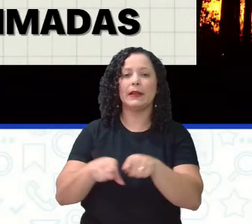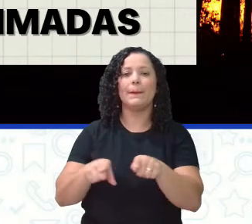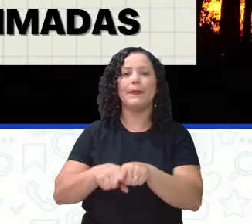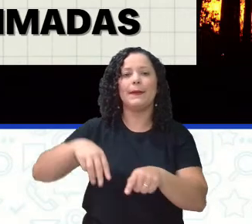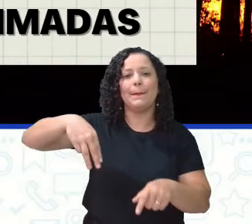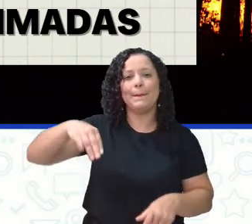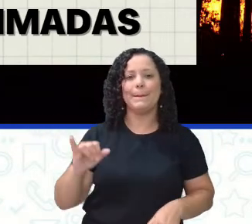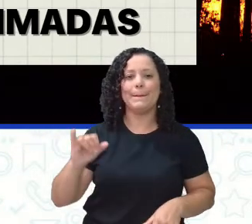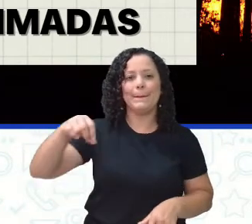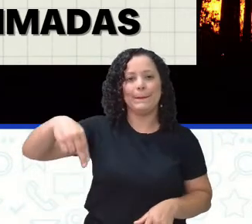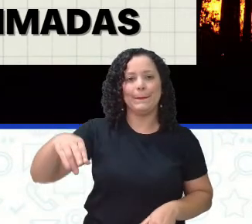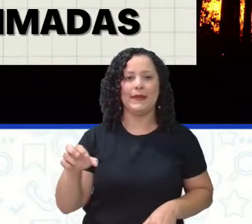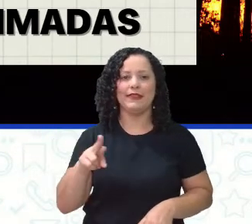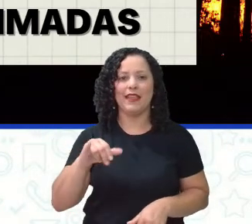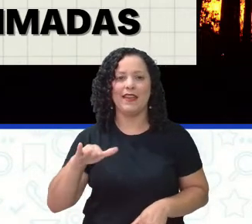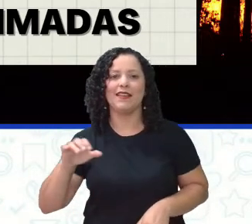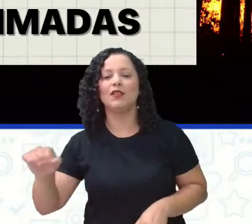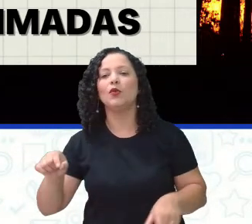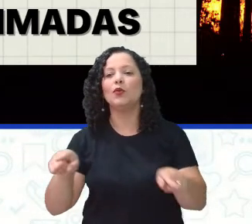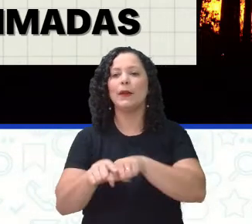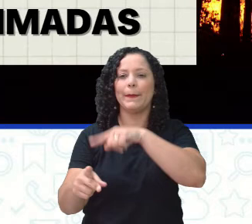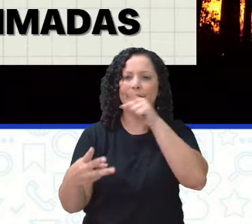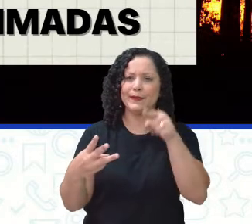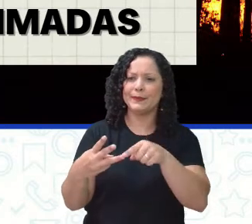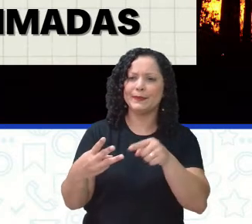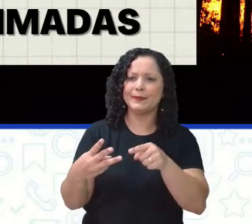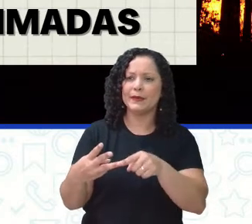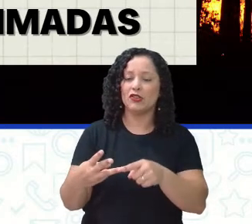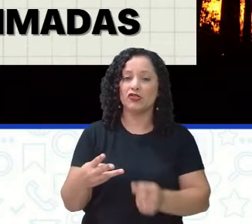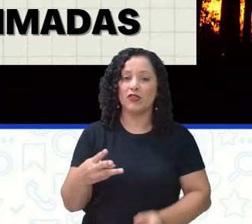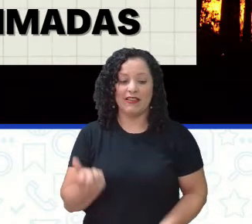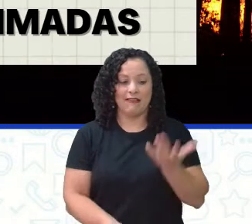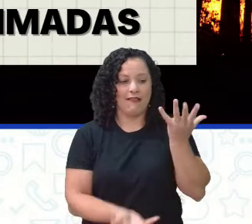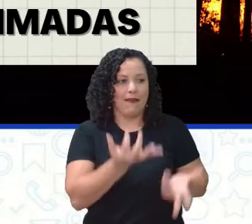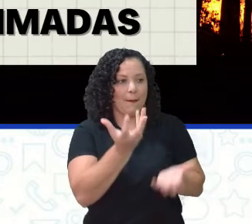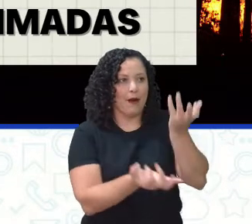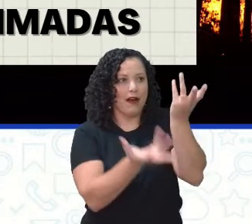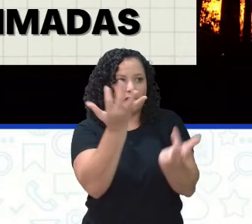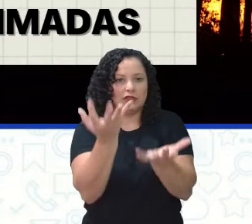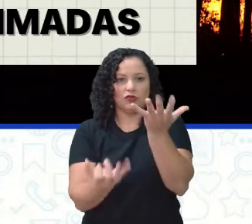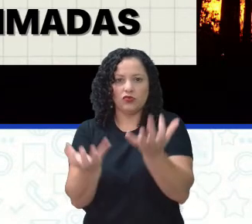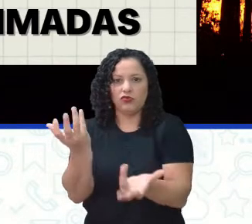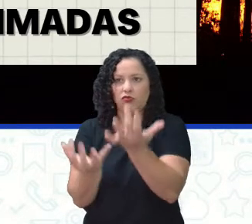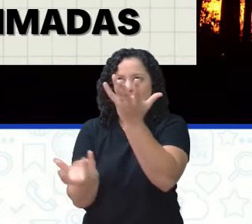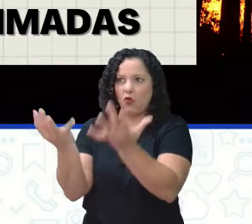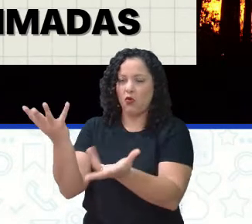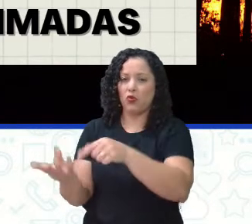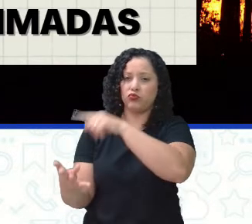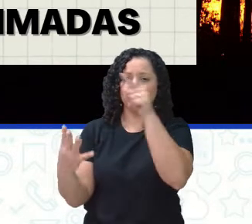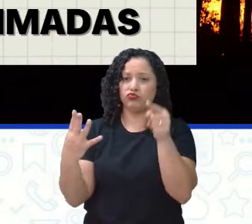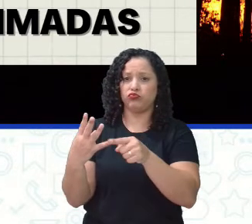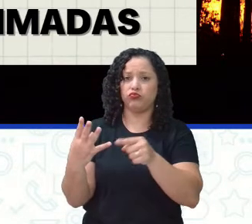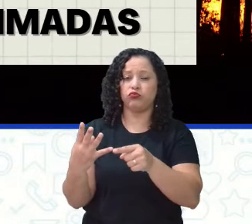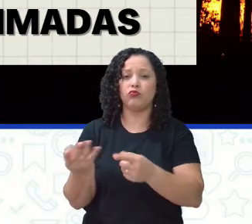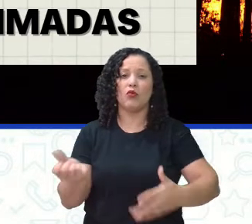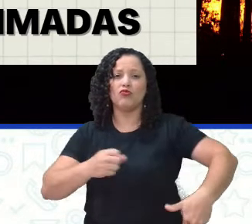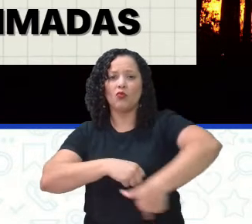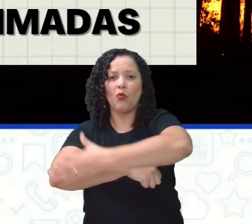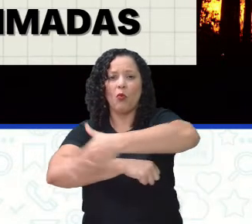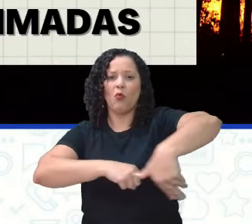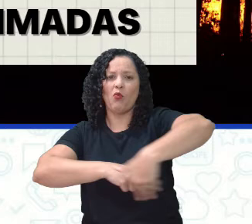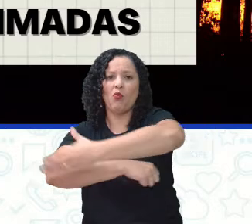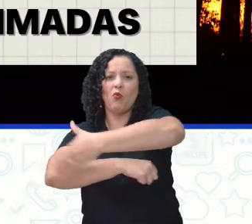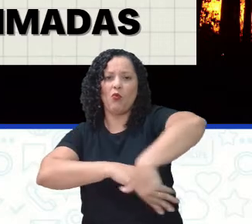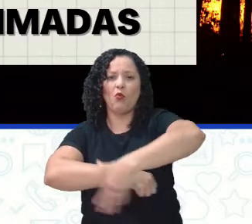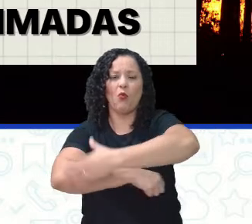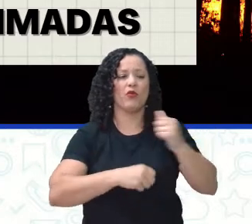as queimadas e aí a urbanização, que também já vai chegar o quê? No terceiro ponto, para vocês anotarem aí, né? A